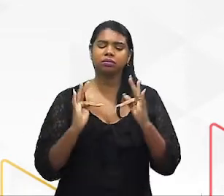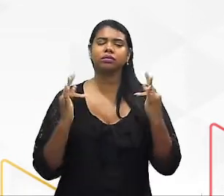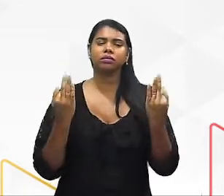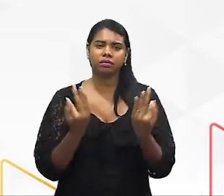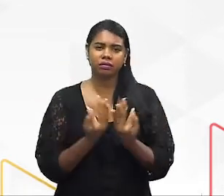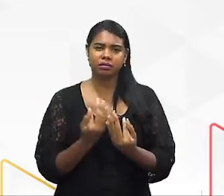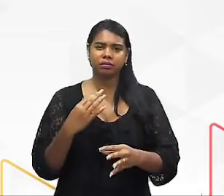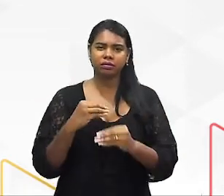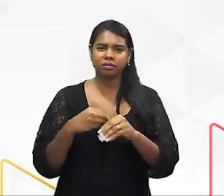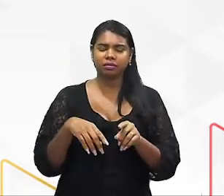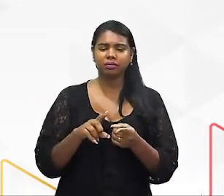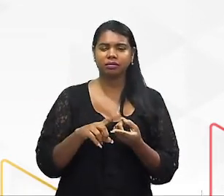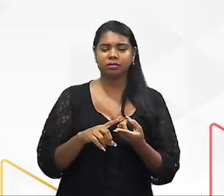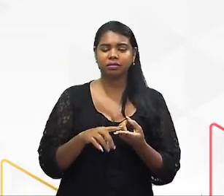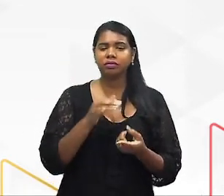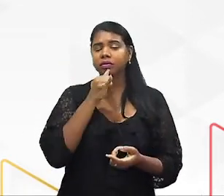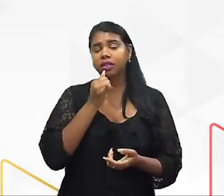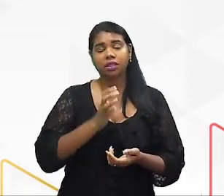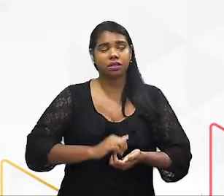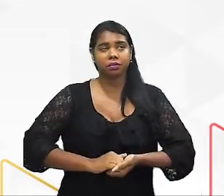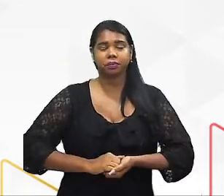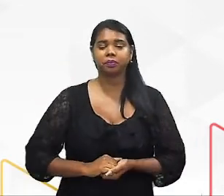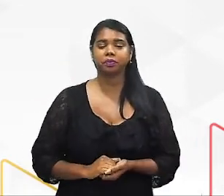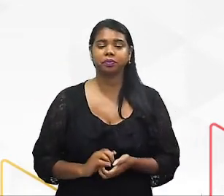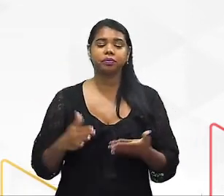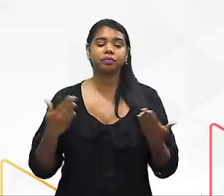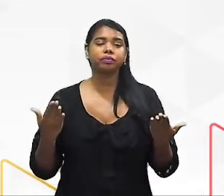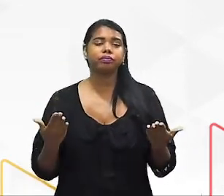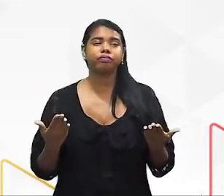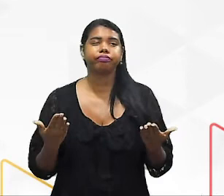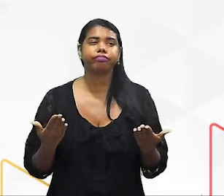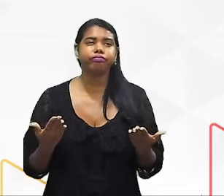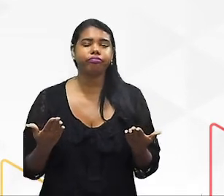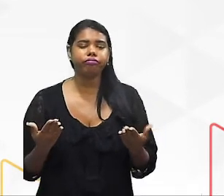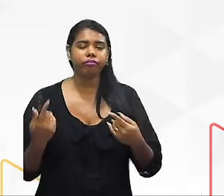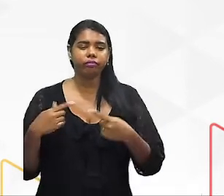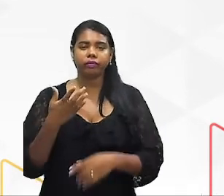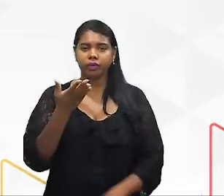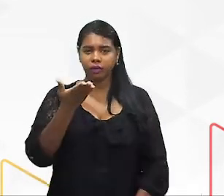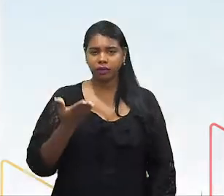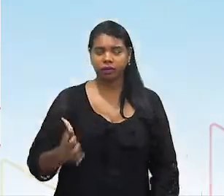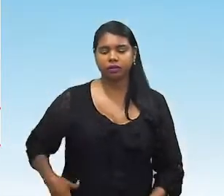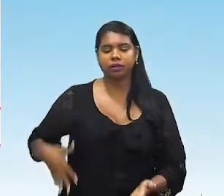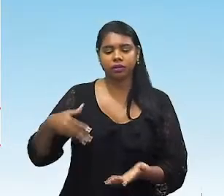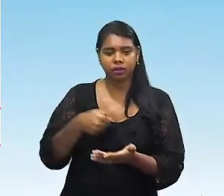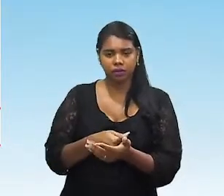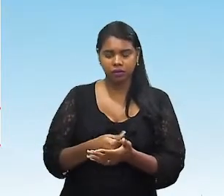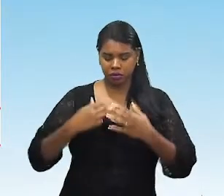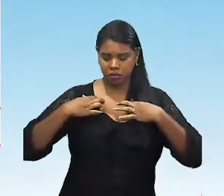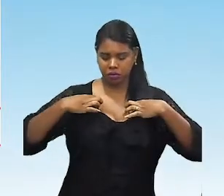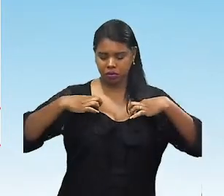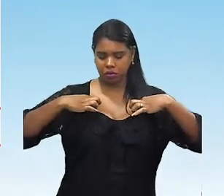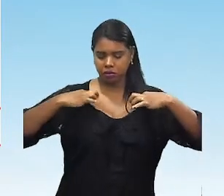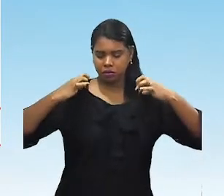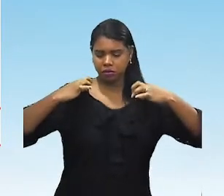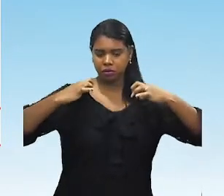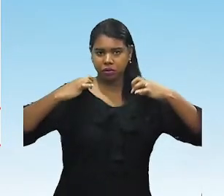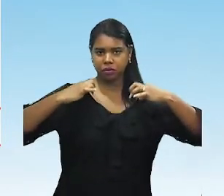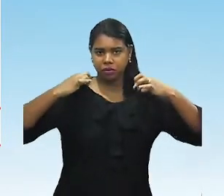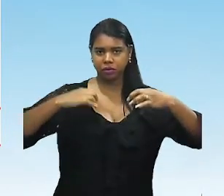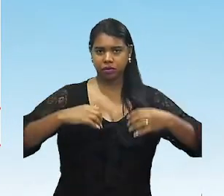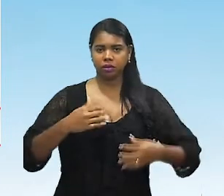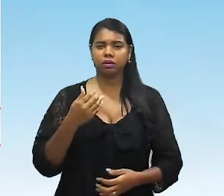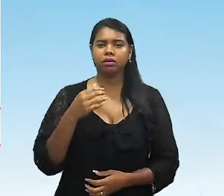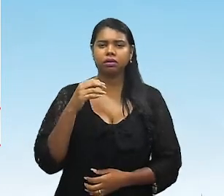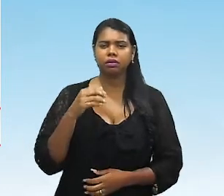familiares. Por exemplo, qual é o critério de você comprar uma camisa? Primeiro,